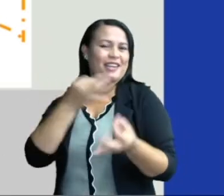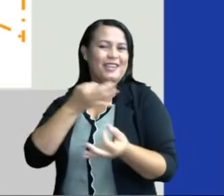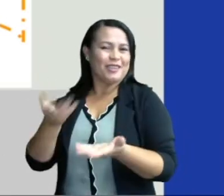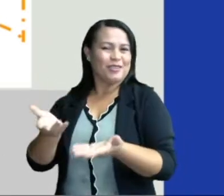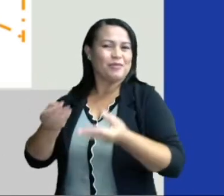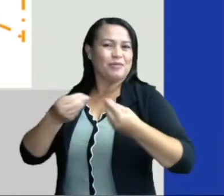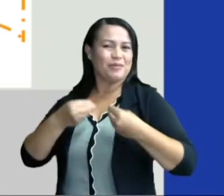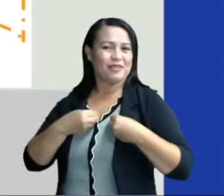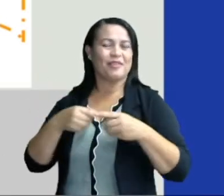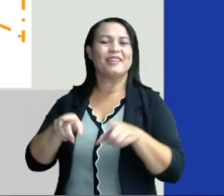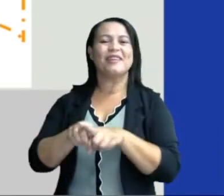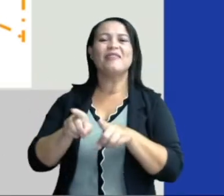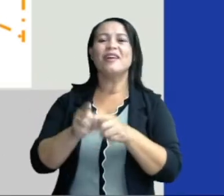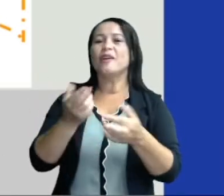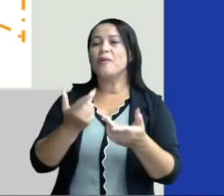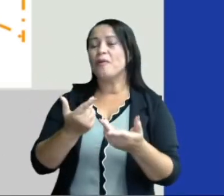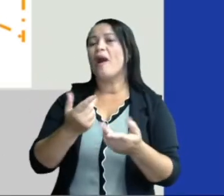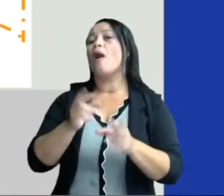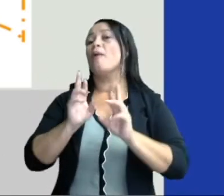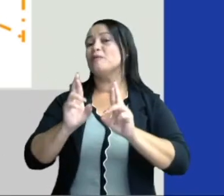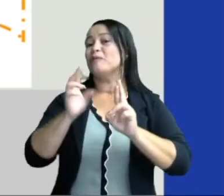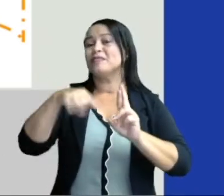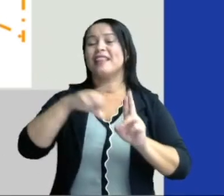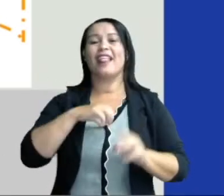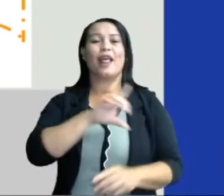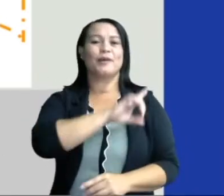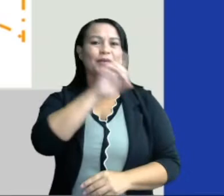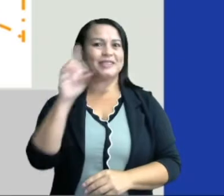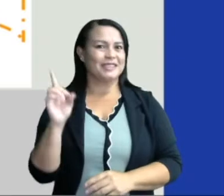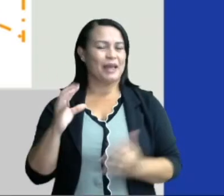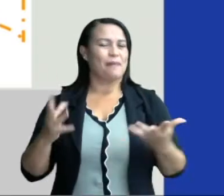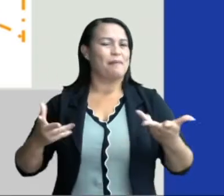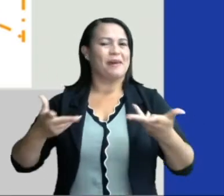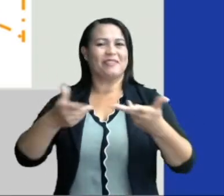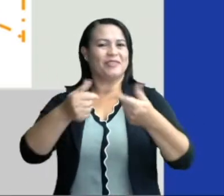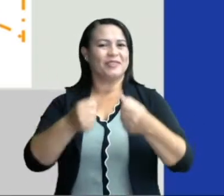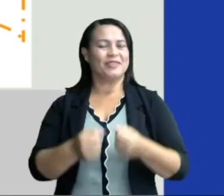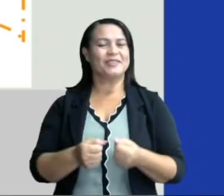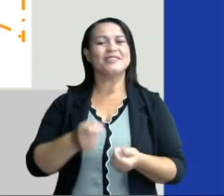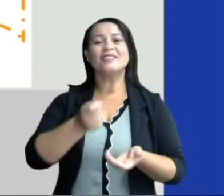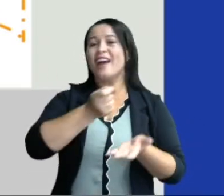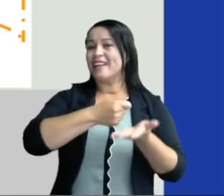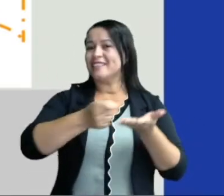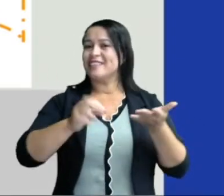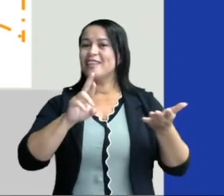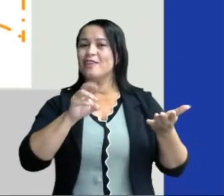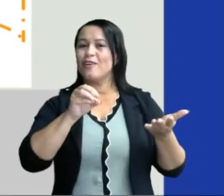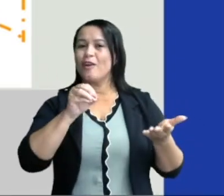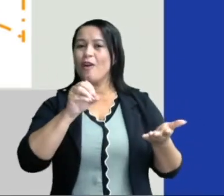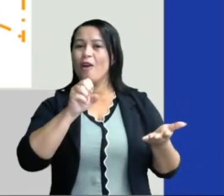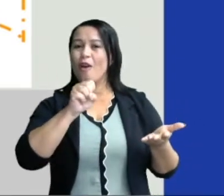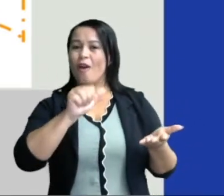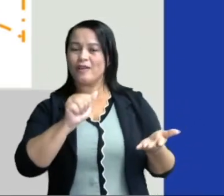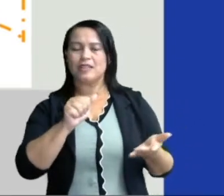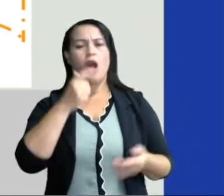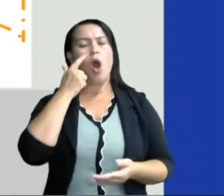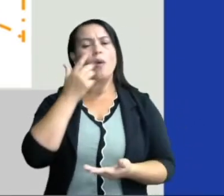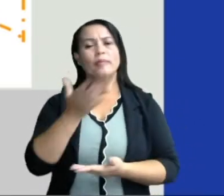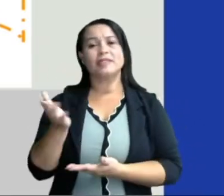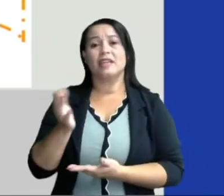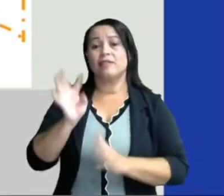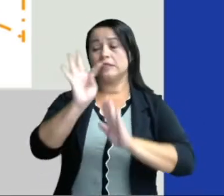enviou-me. Espero que tenha um dia repleto de maravilhas. Assinado Rosa. Esse texto